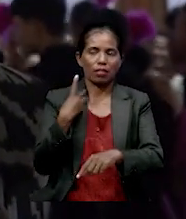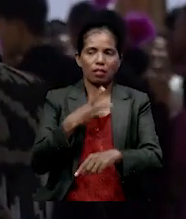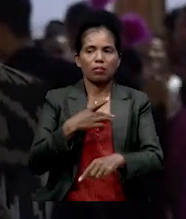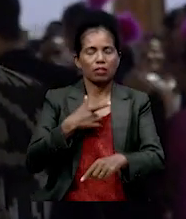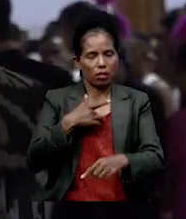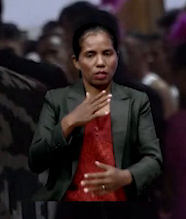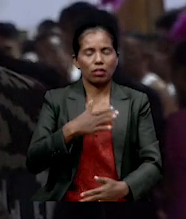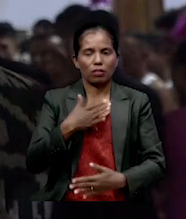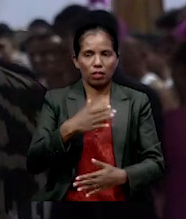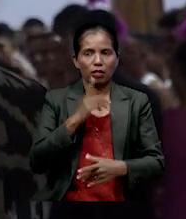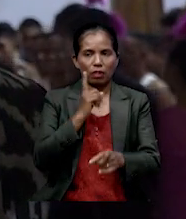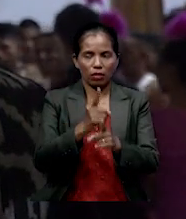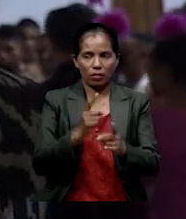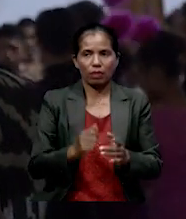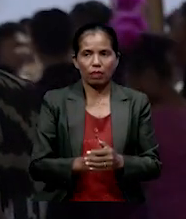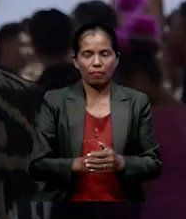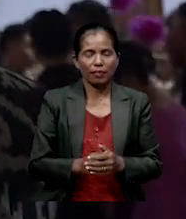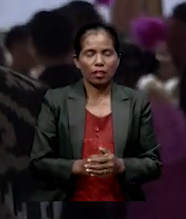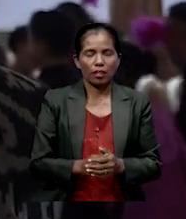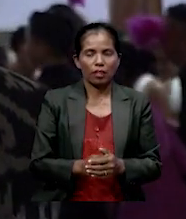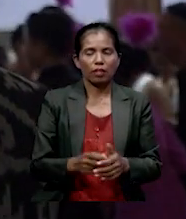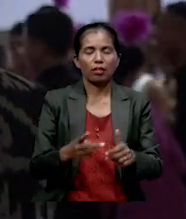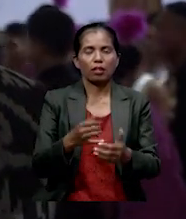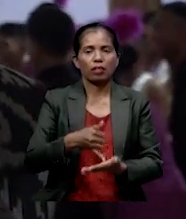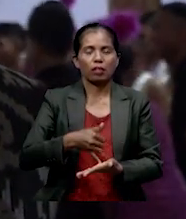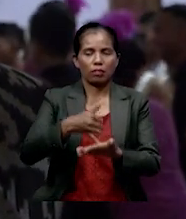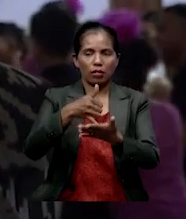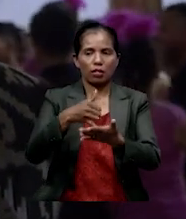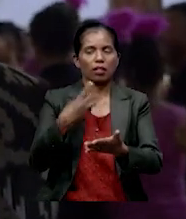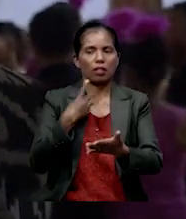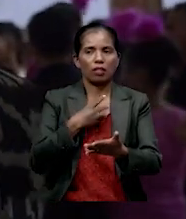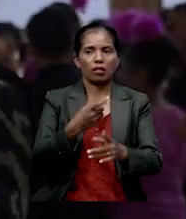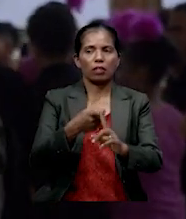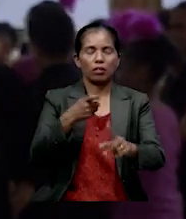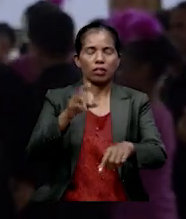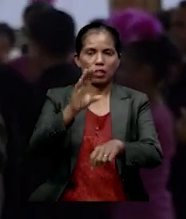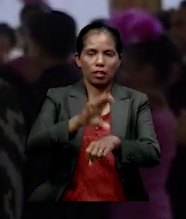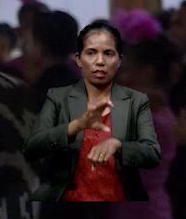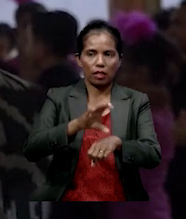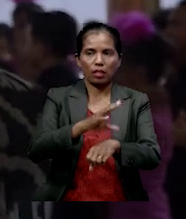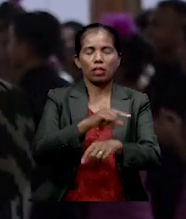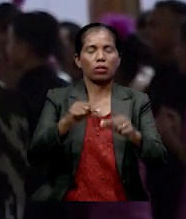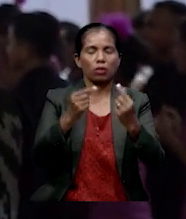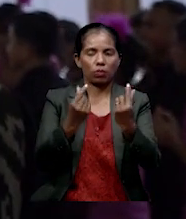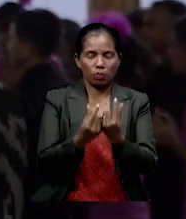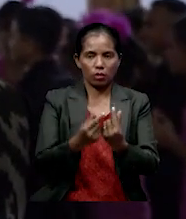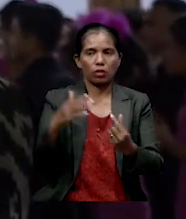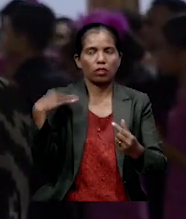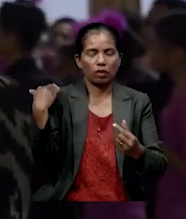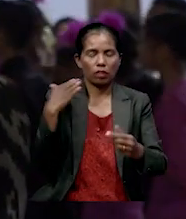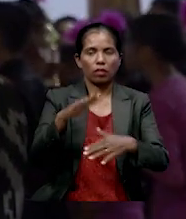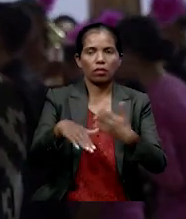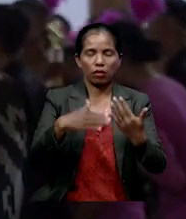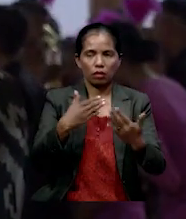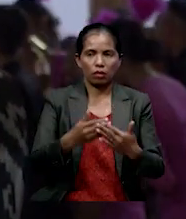tebes também ne em primeiro lugar ba manana em coral ne usi paróquia catedral no grupo movimento de juventude coral